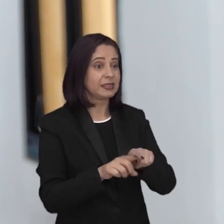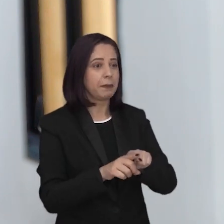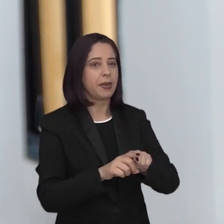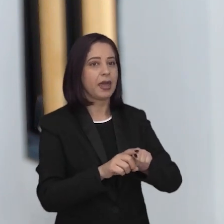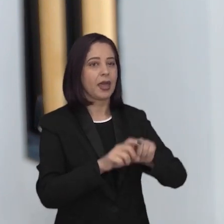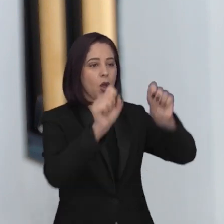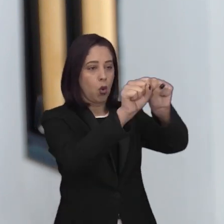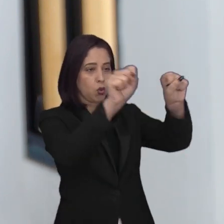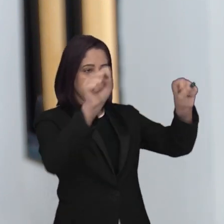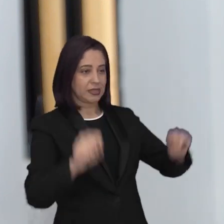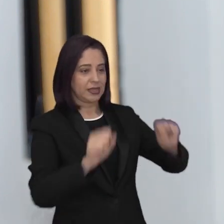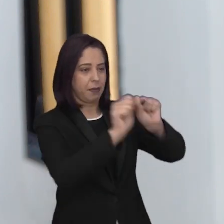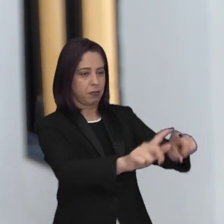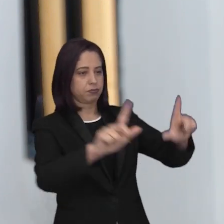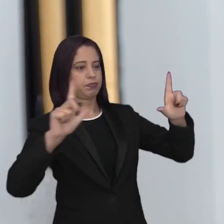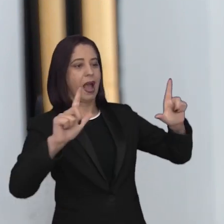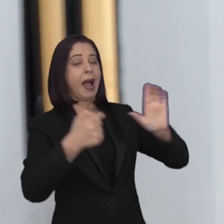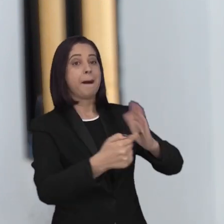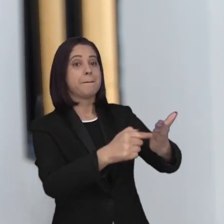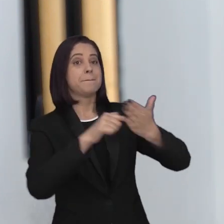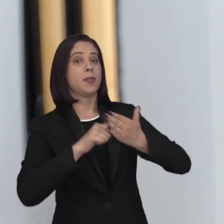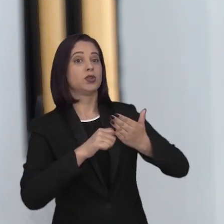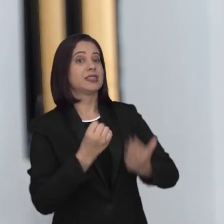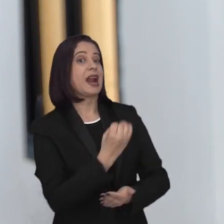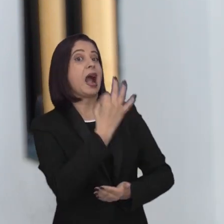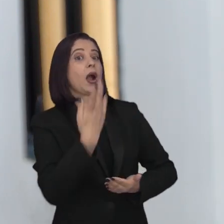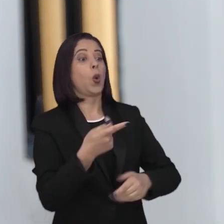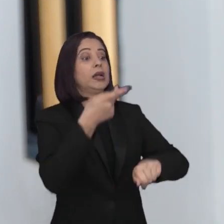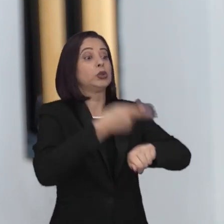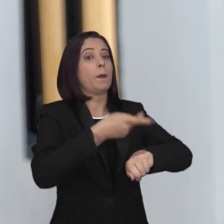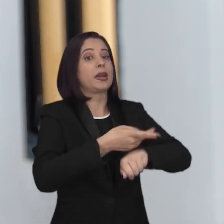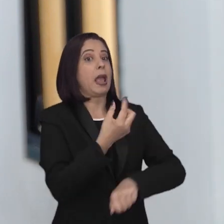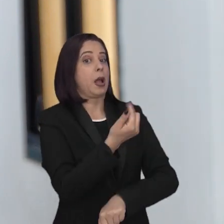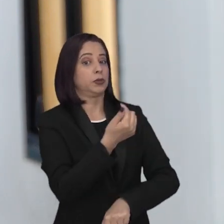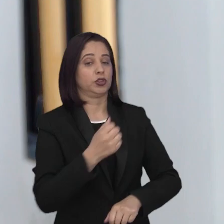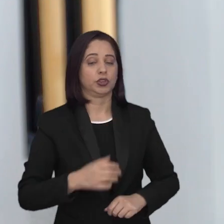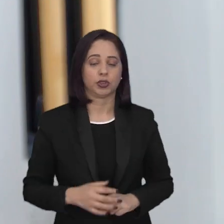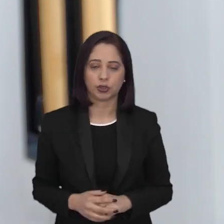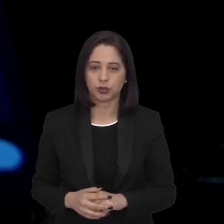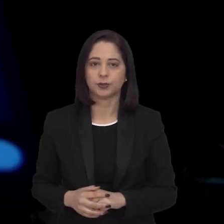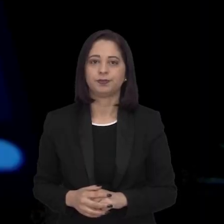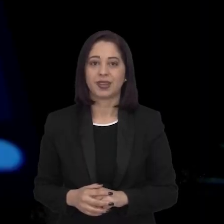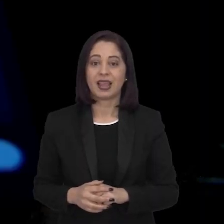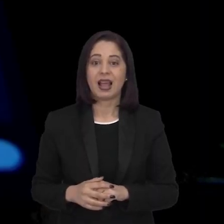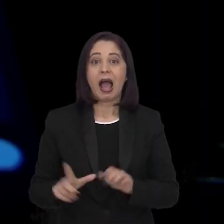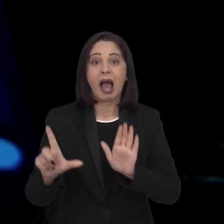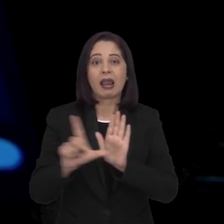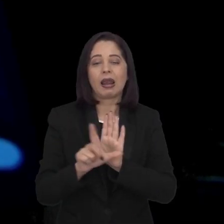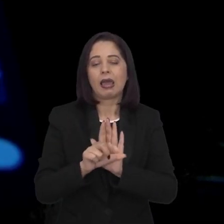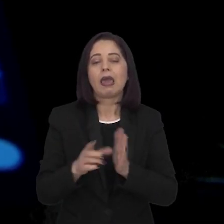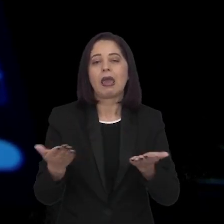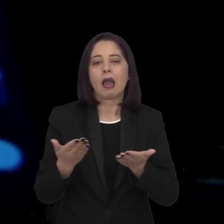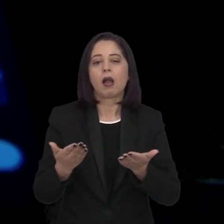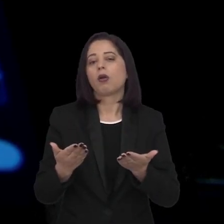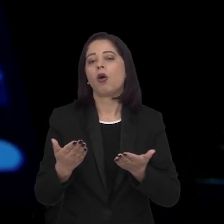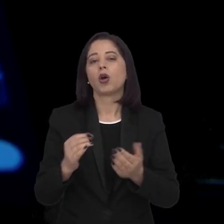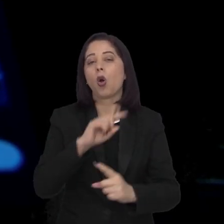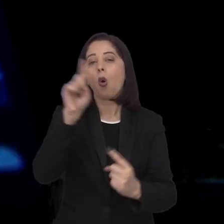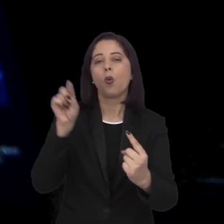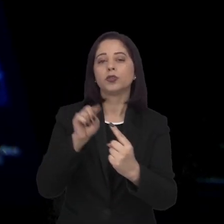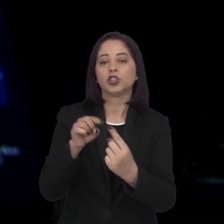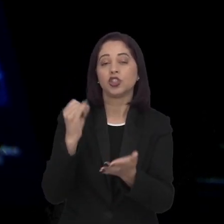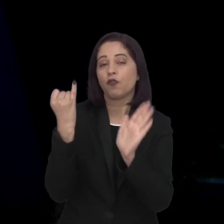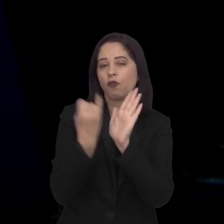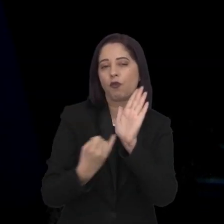uso, taxas de retorno, por exemplo, das apostas e as premiações que têm que ser publicadas. A regulação é uma aposta do governo